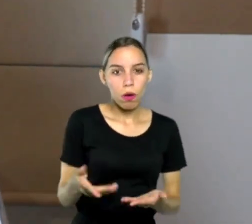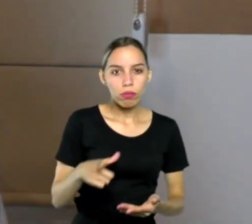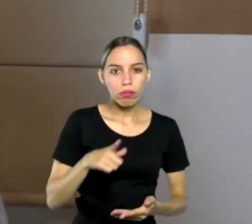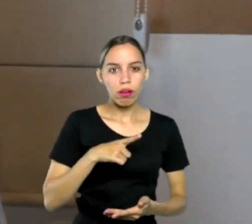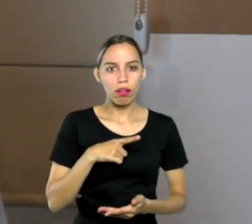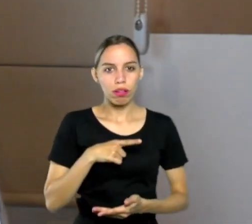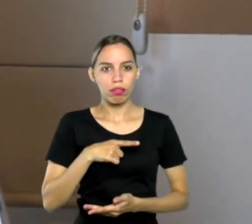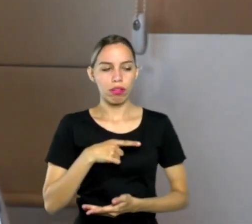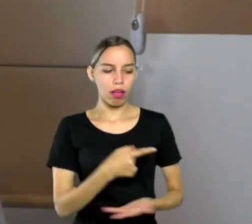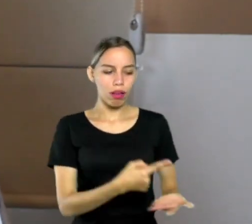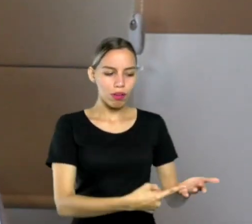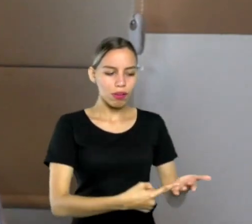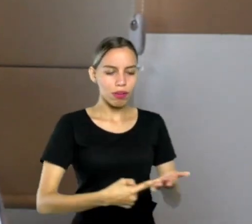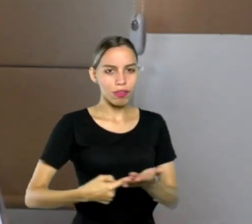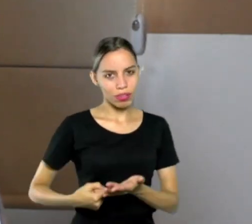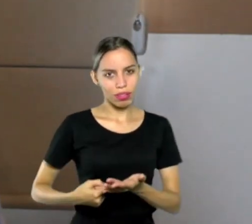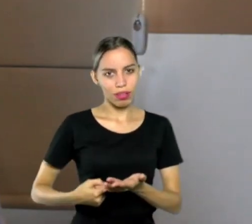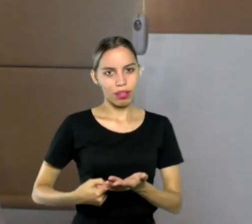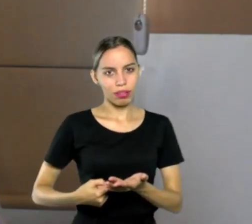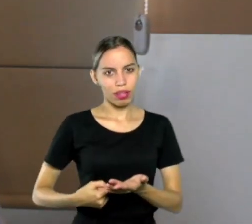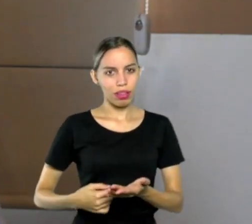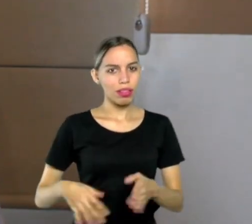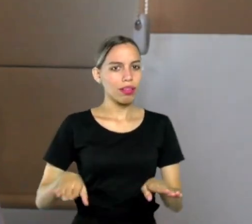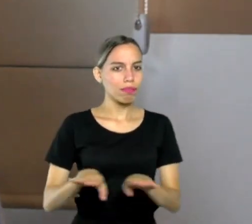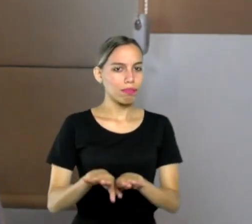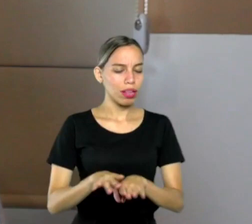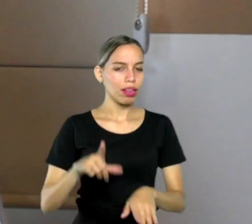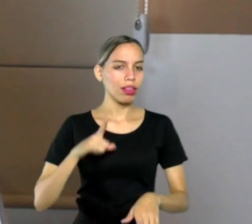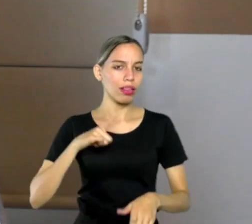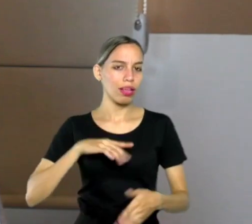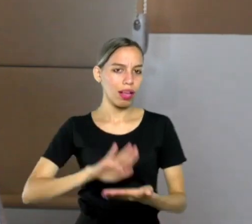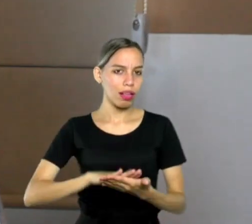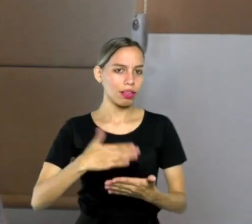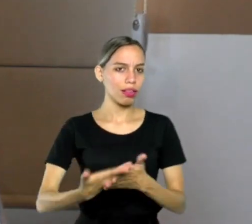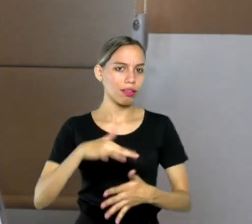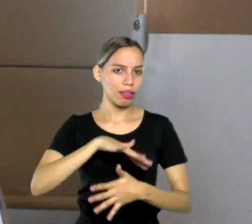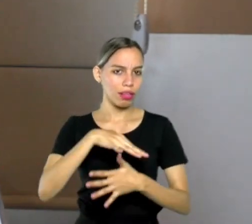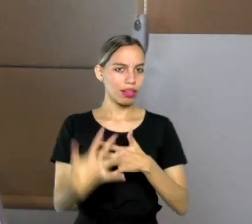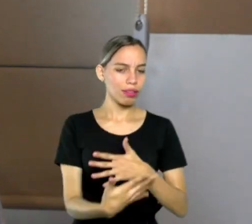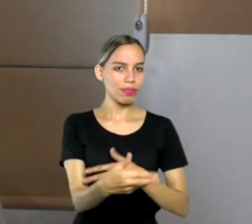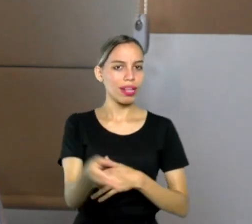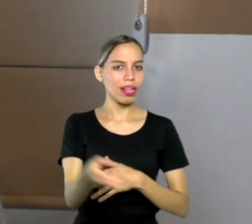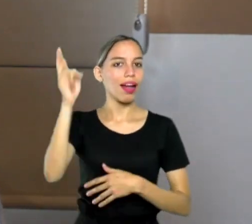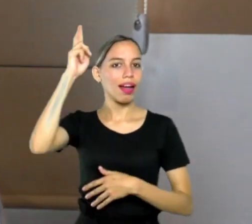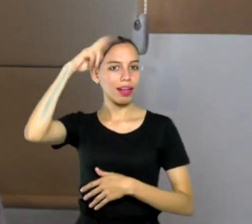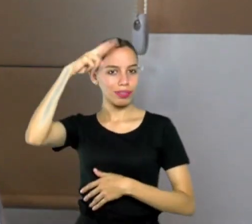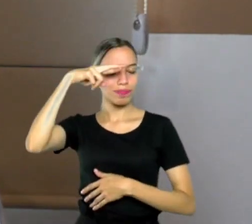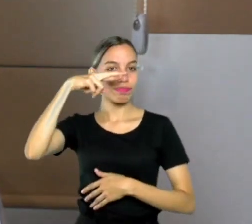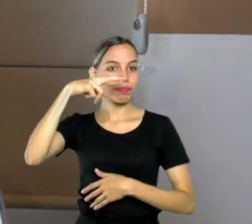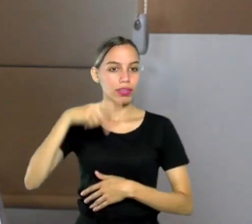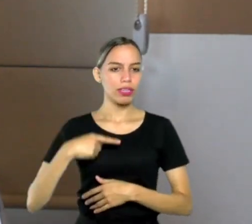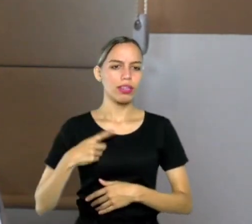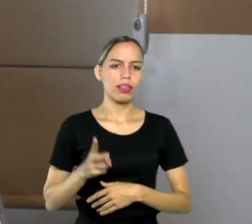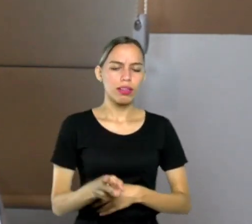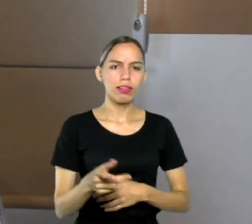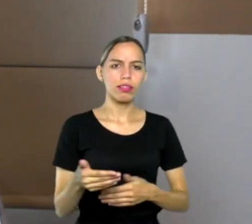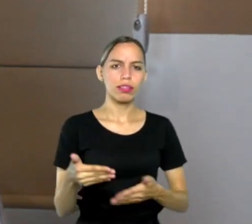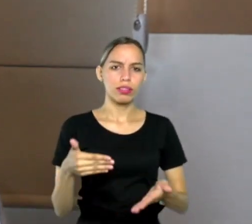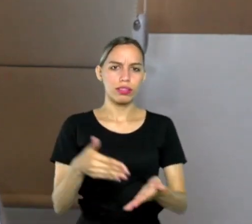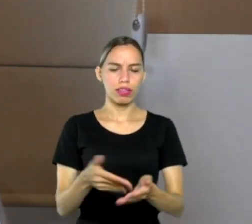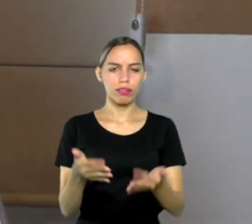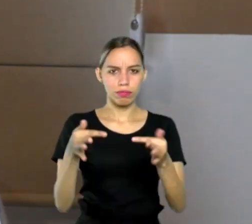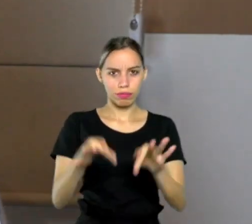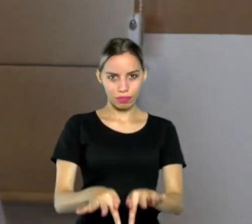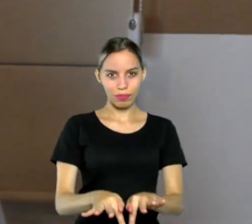nossa convidada, está a Raíssa Medeiros, que é intérprete de Libras, que vai acompanhar essa conversa até o final